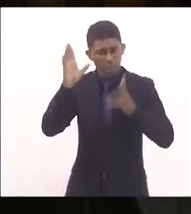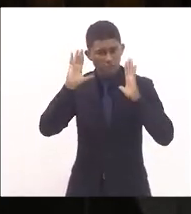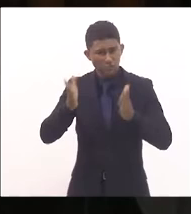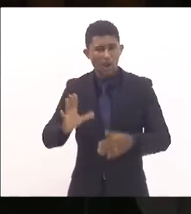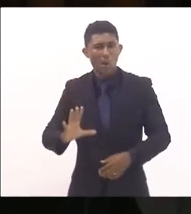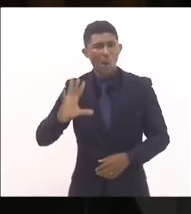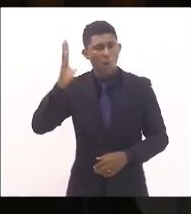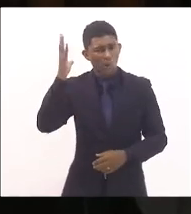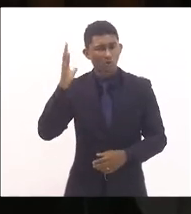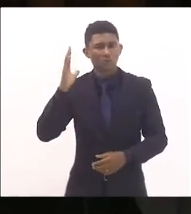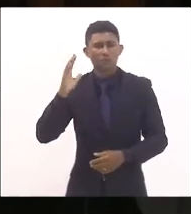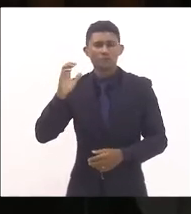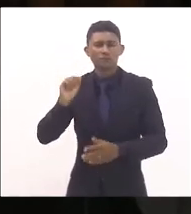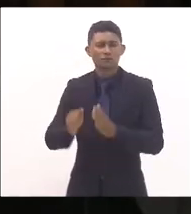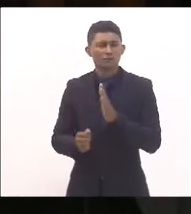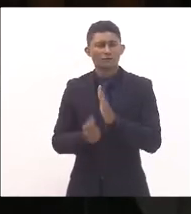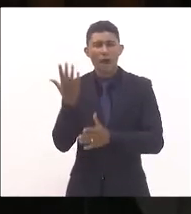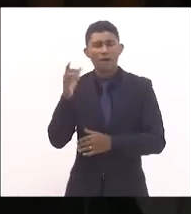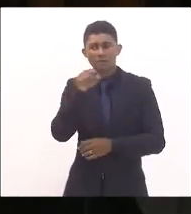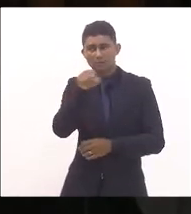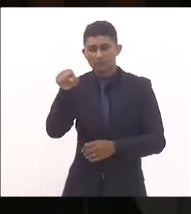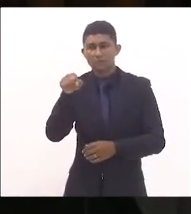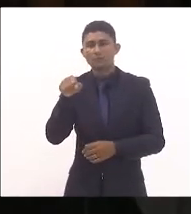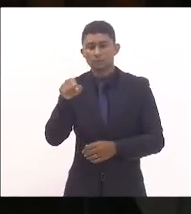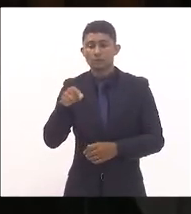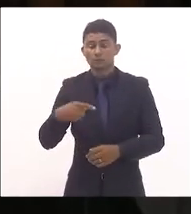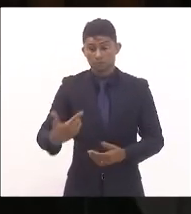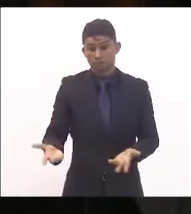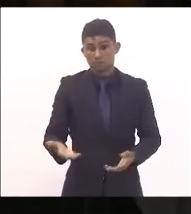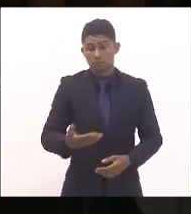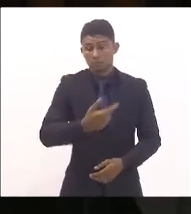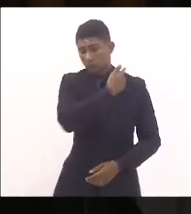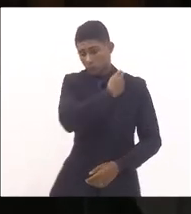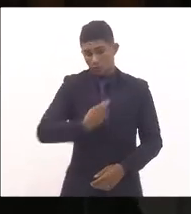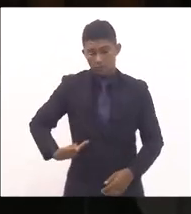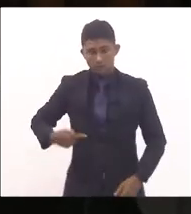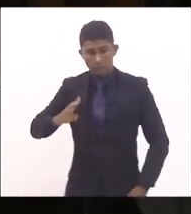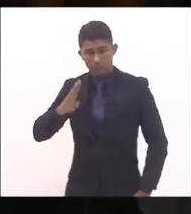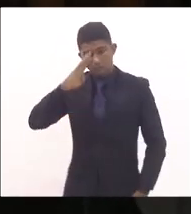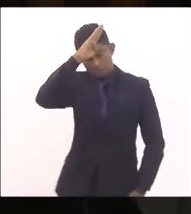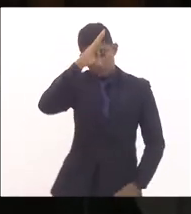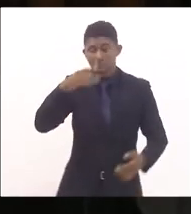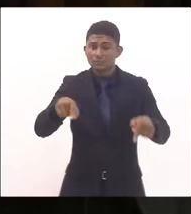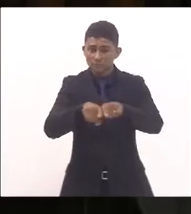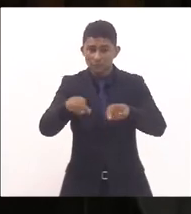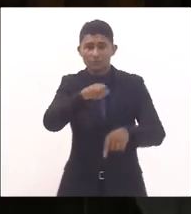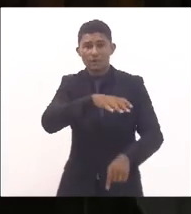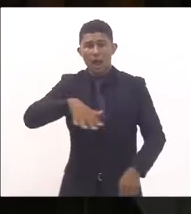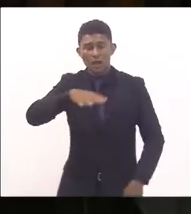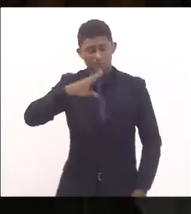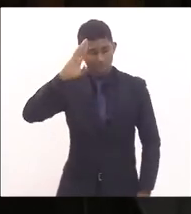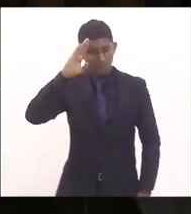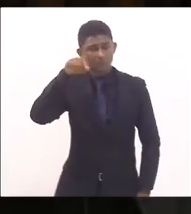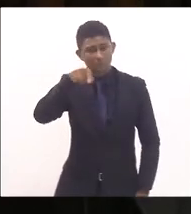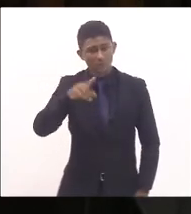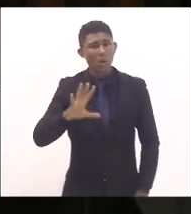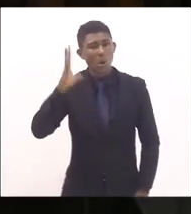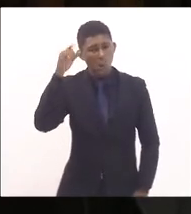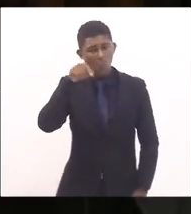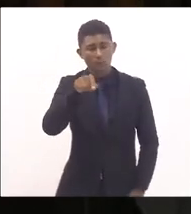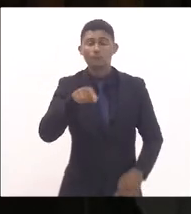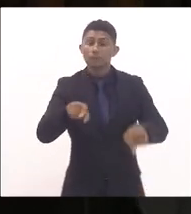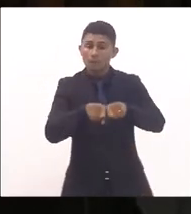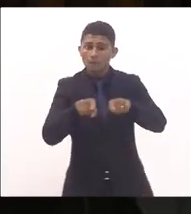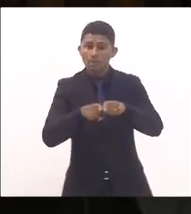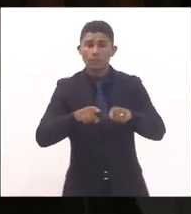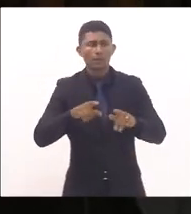prática de furar o teto. Isso, com o governo Bolsonaro, se tornou uma prática também entre os militares. E agora a gente tem projetos